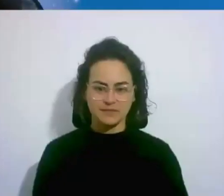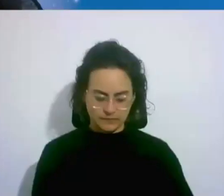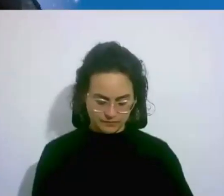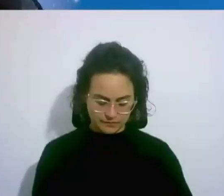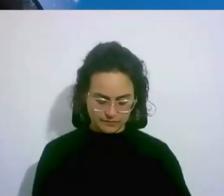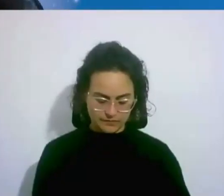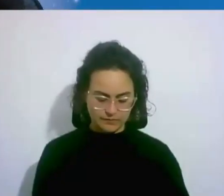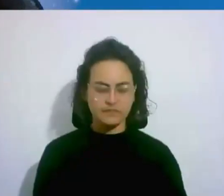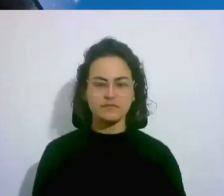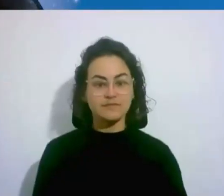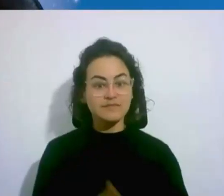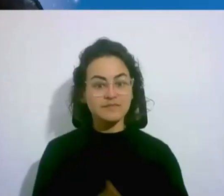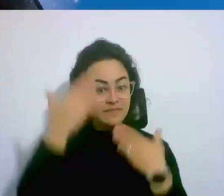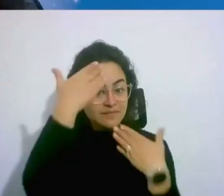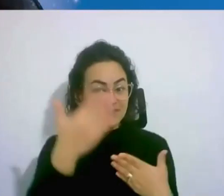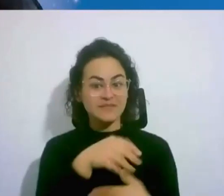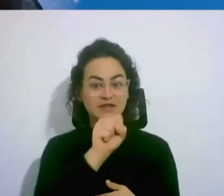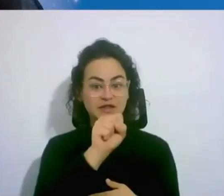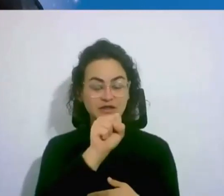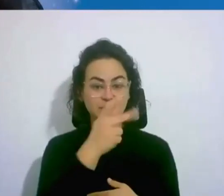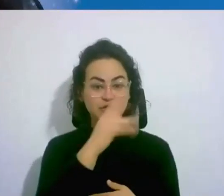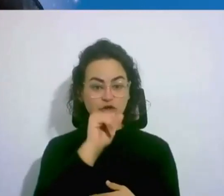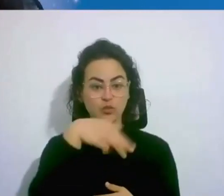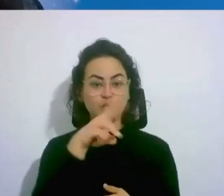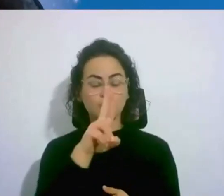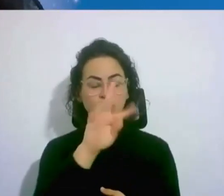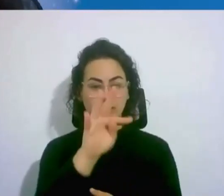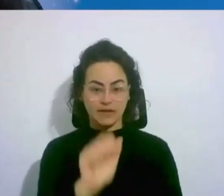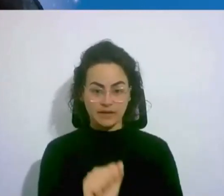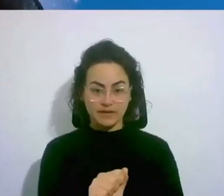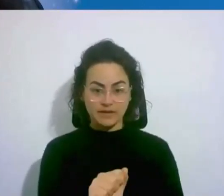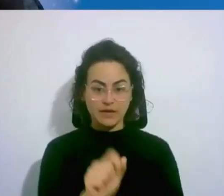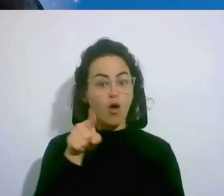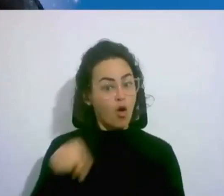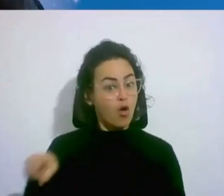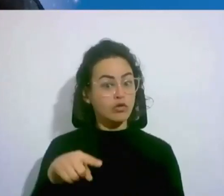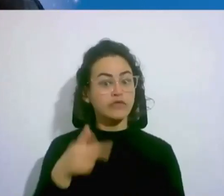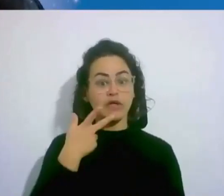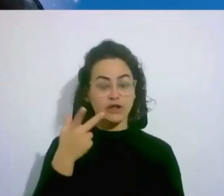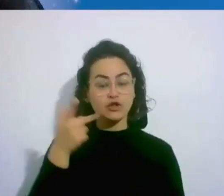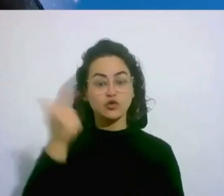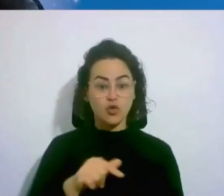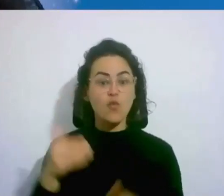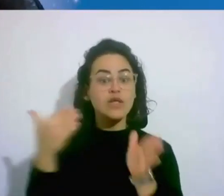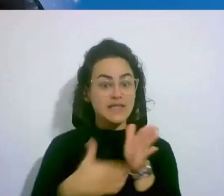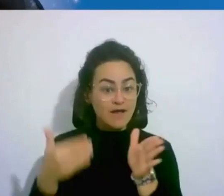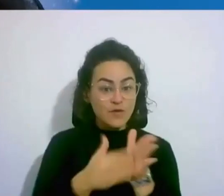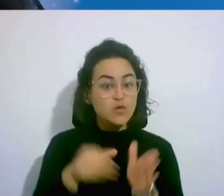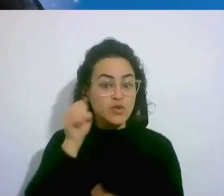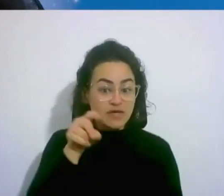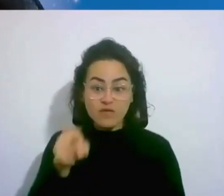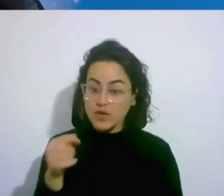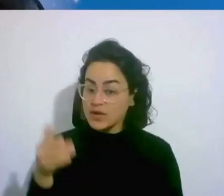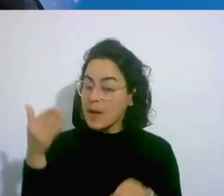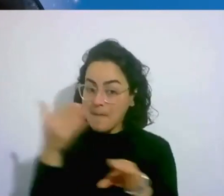Obrigado mais uma vez, Shimuta. E eu coloco de novo o desafio que já falei. as pessoas que ainda não sentiram